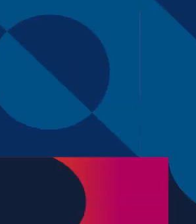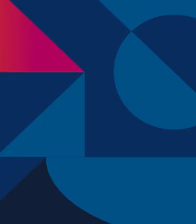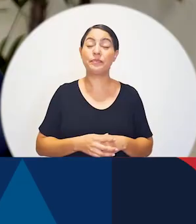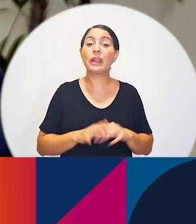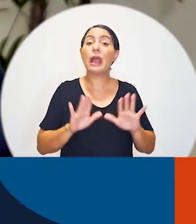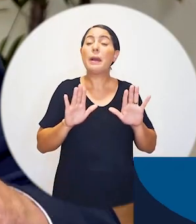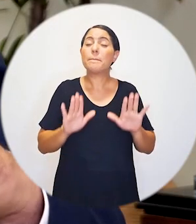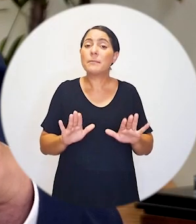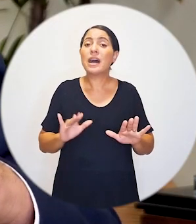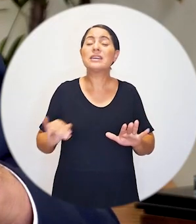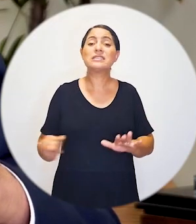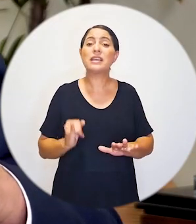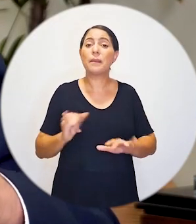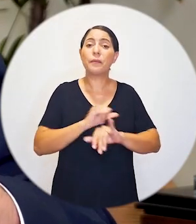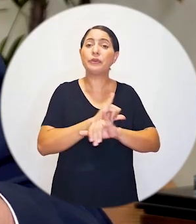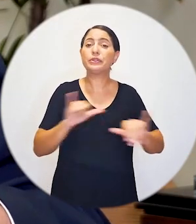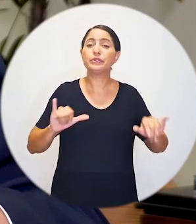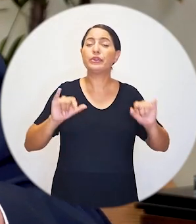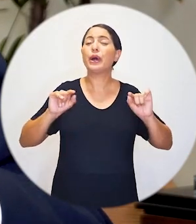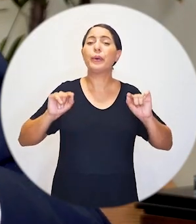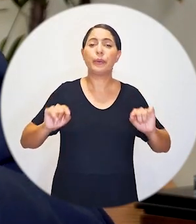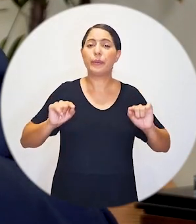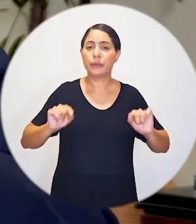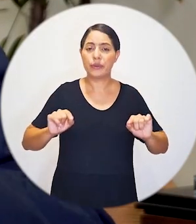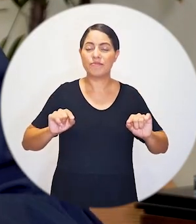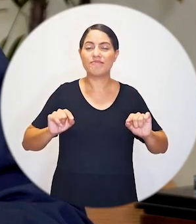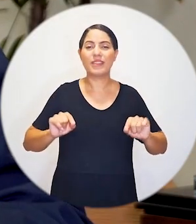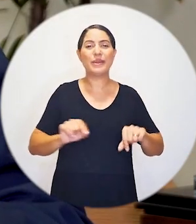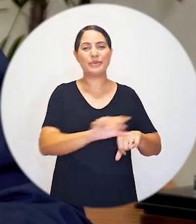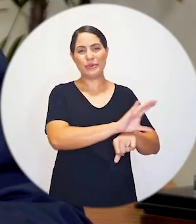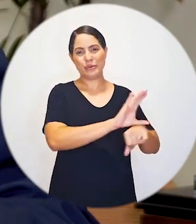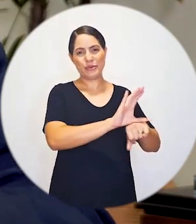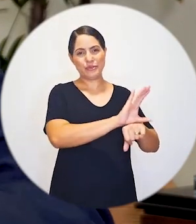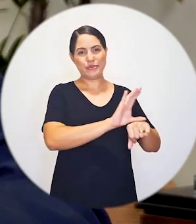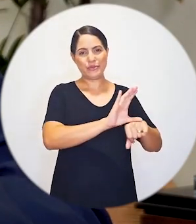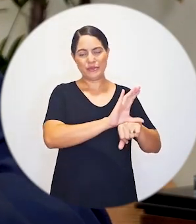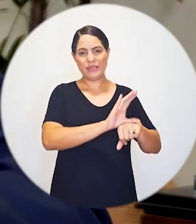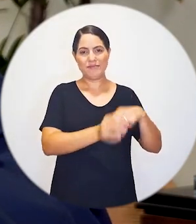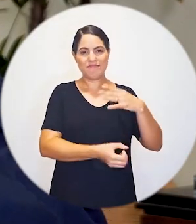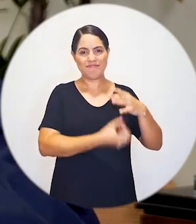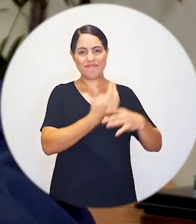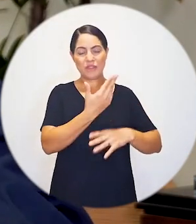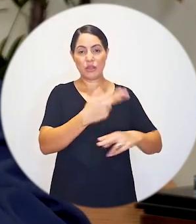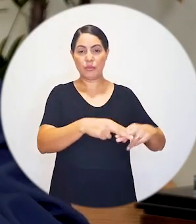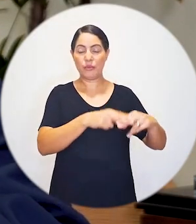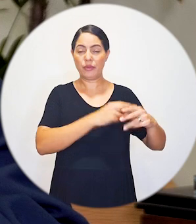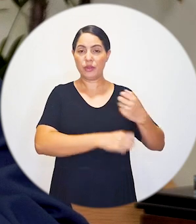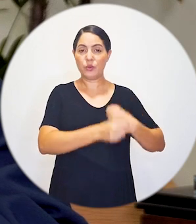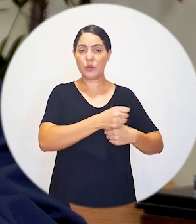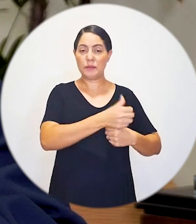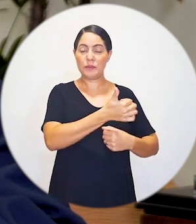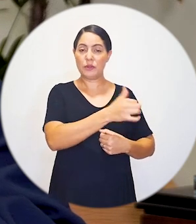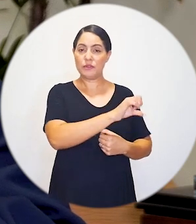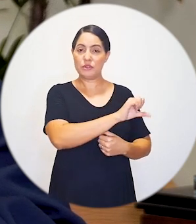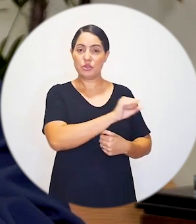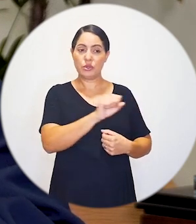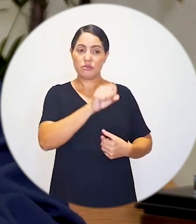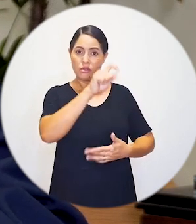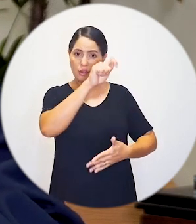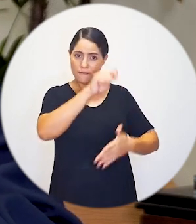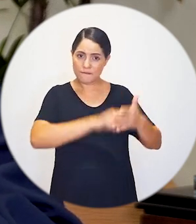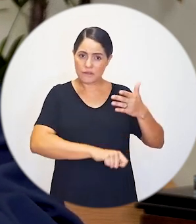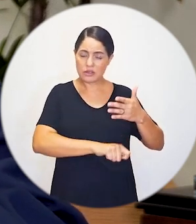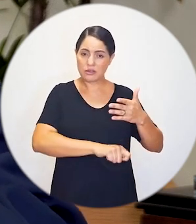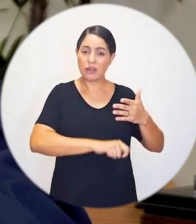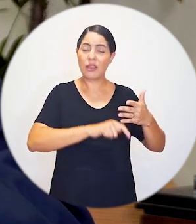importante dizer que isso é uma escolha do Constituinte. Quando a Constituição de 88